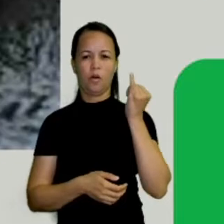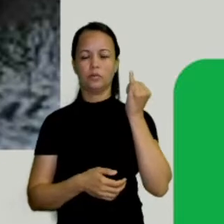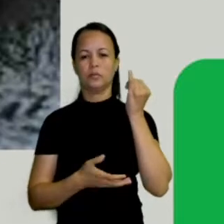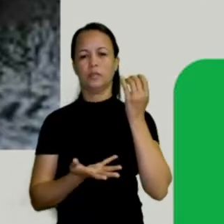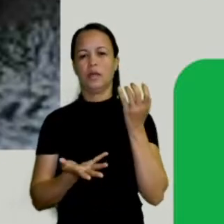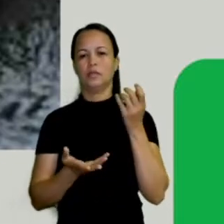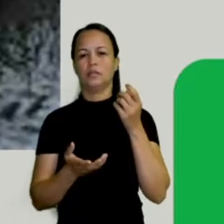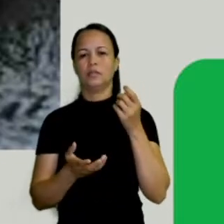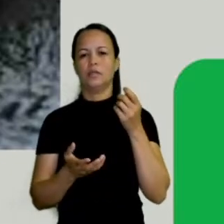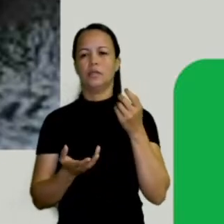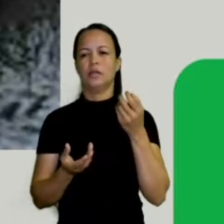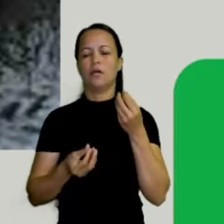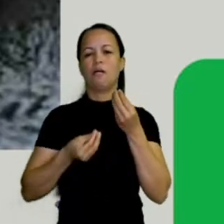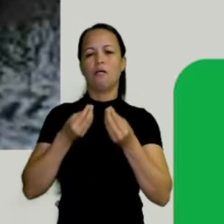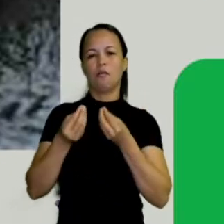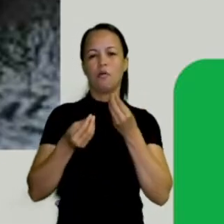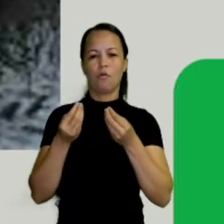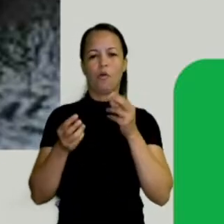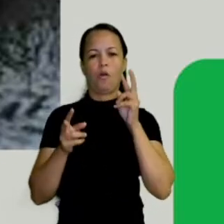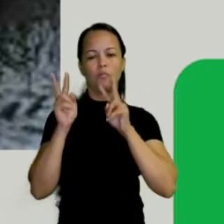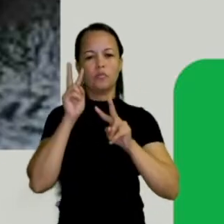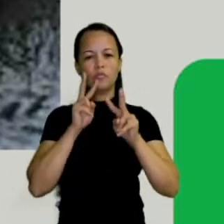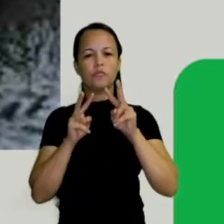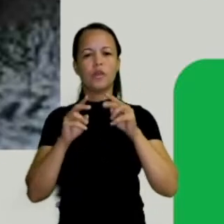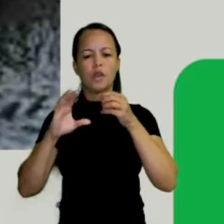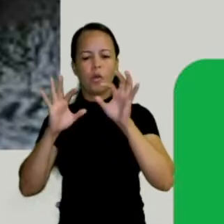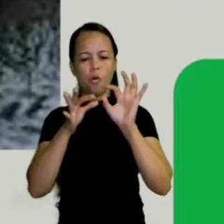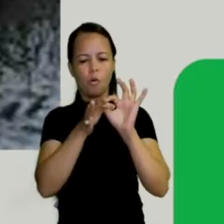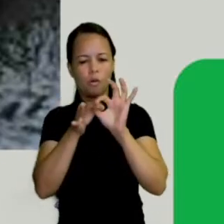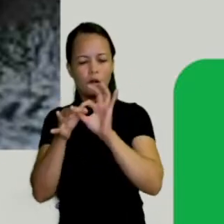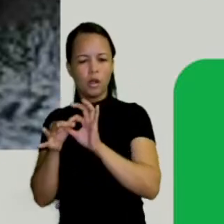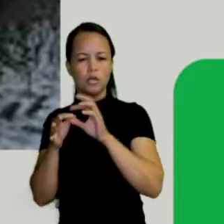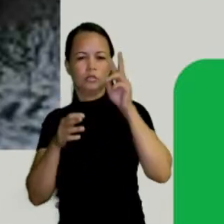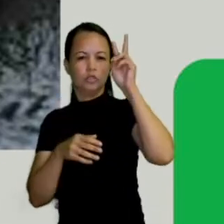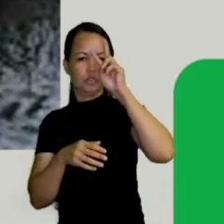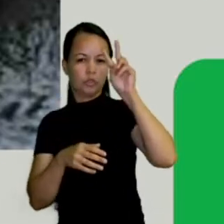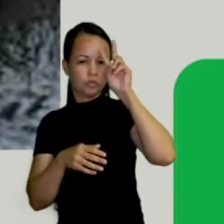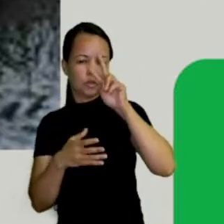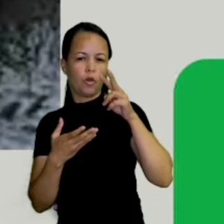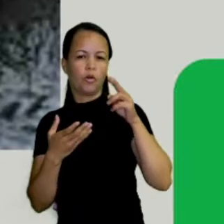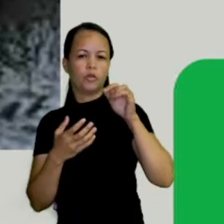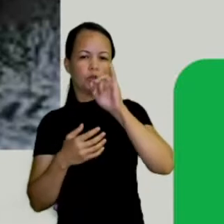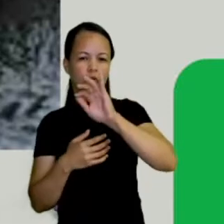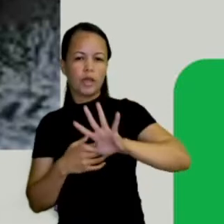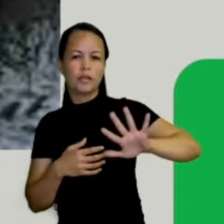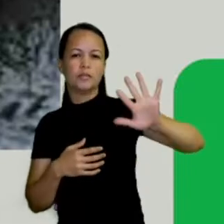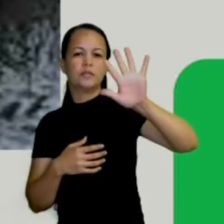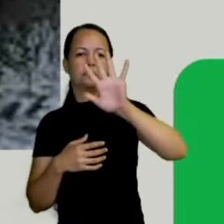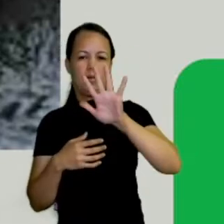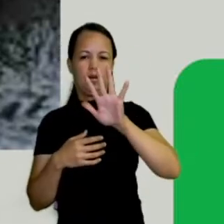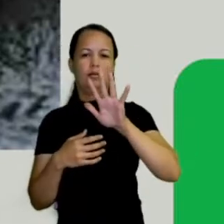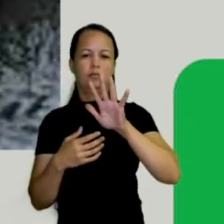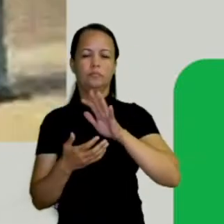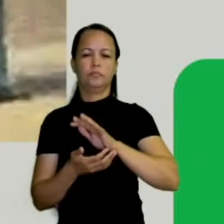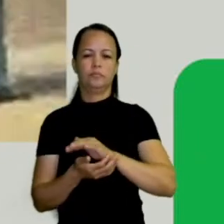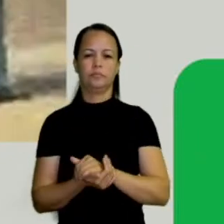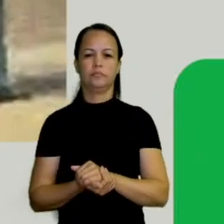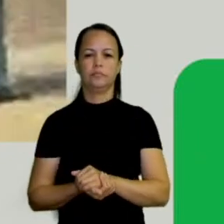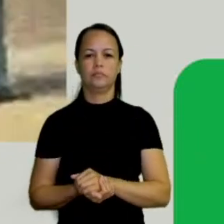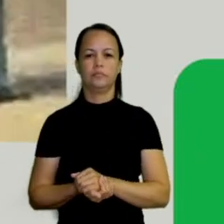de a gente ver o contexto histórico através da análise das imagens,